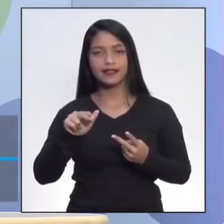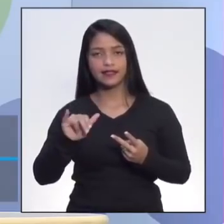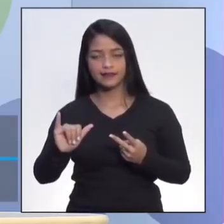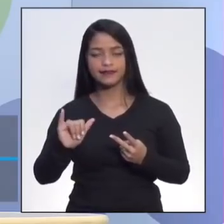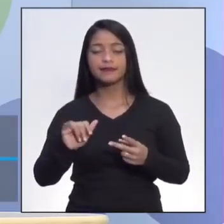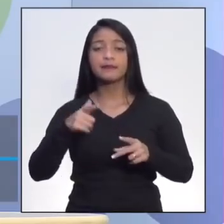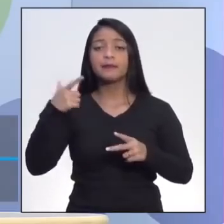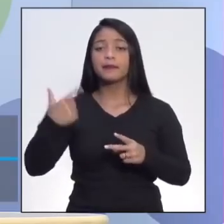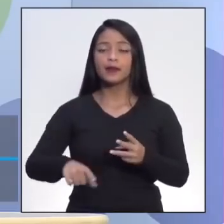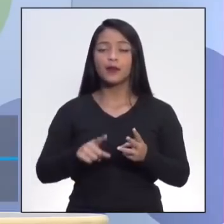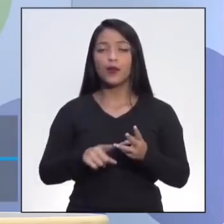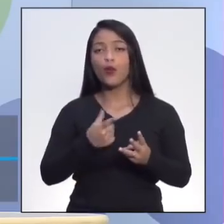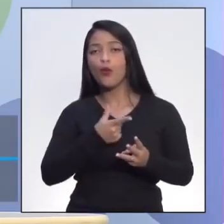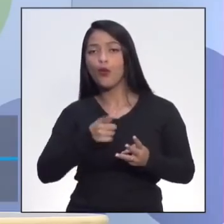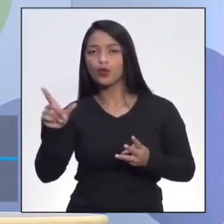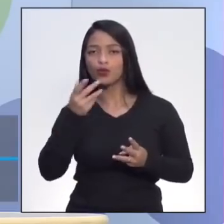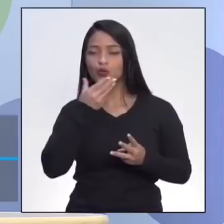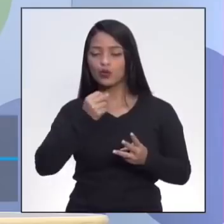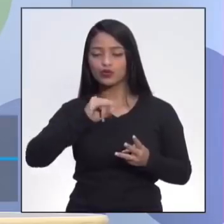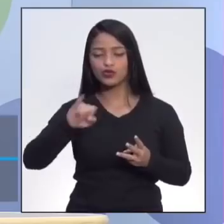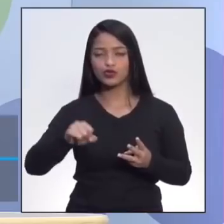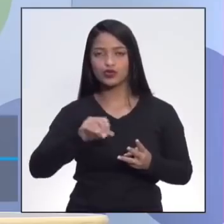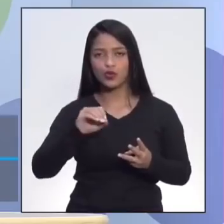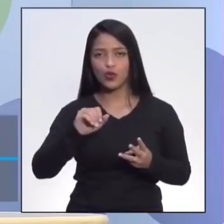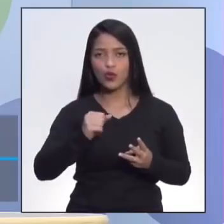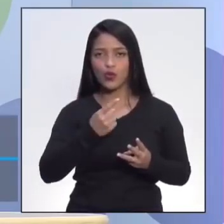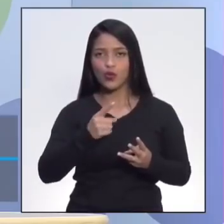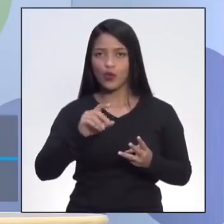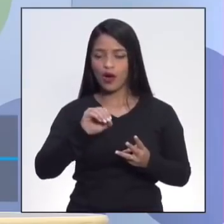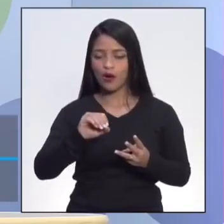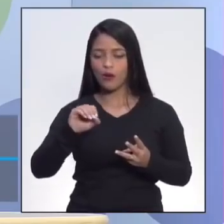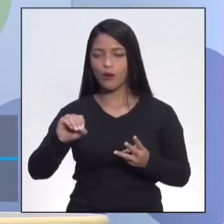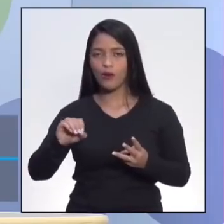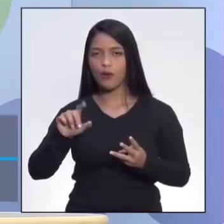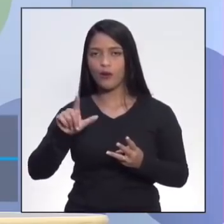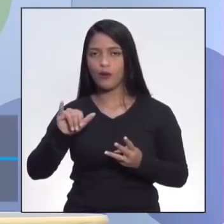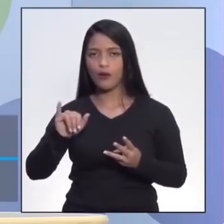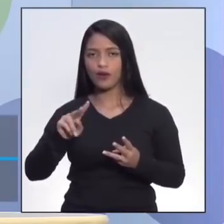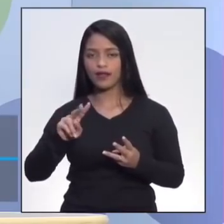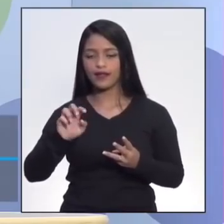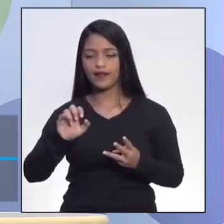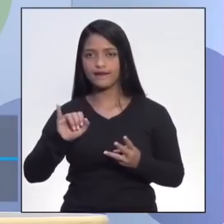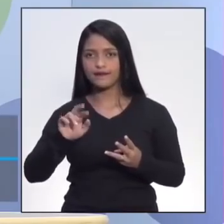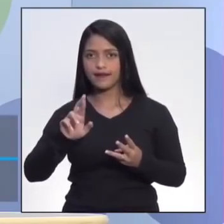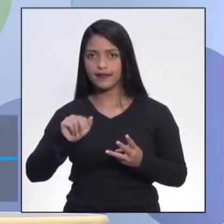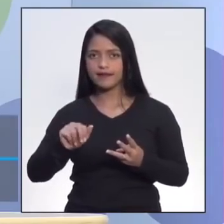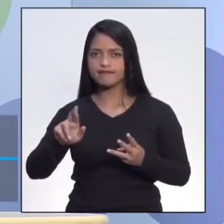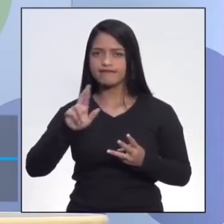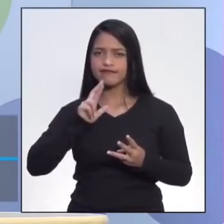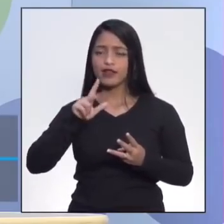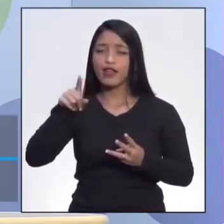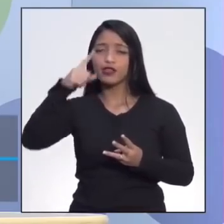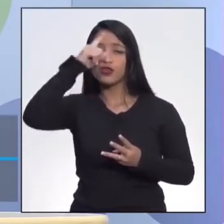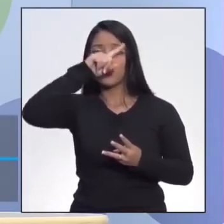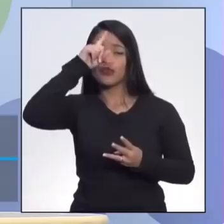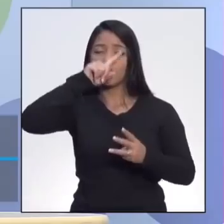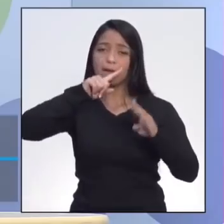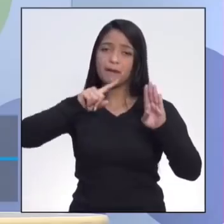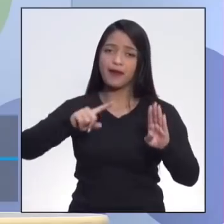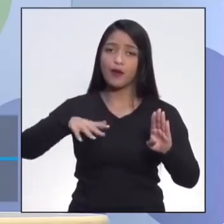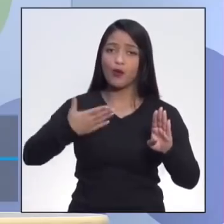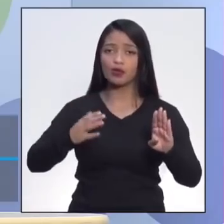teve um outro João, João Oliveira, aqui, se eu não me engano. Ele ficou entre a B e a C. Então, muitas respostas